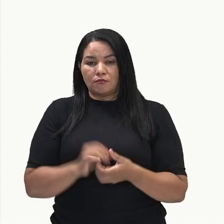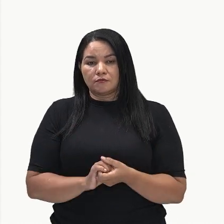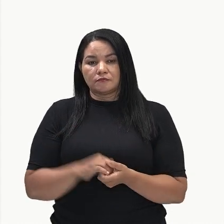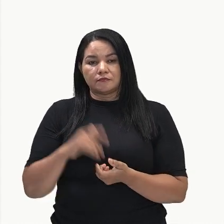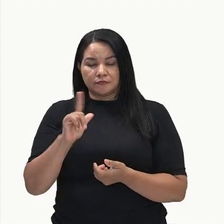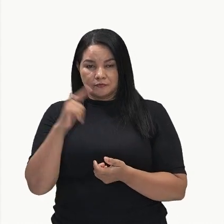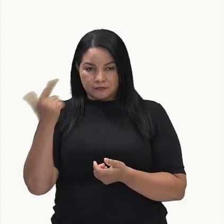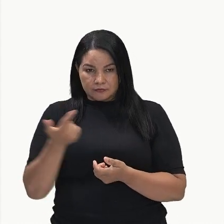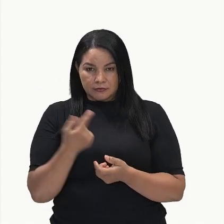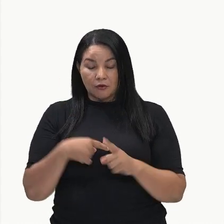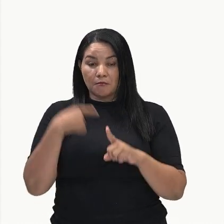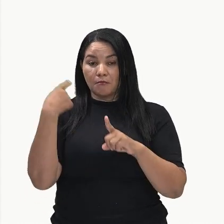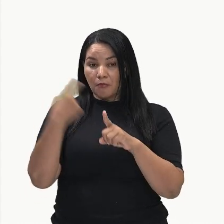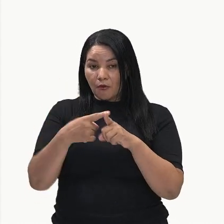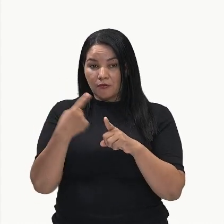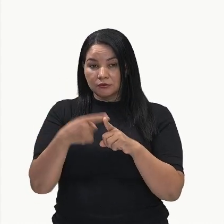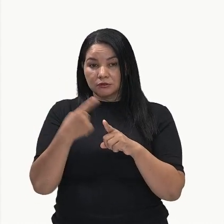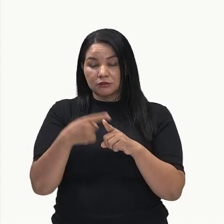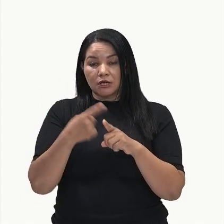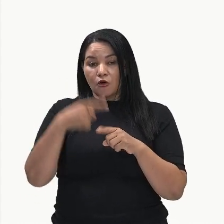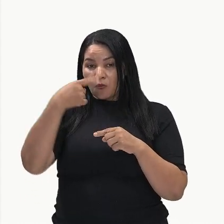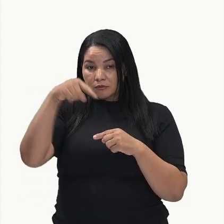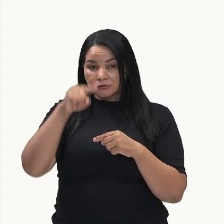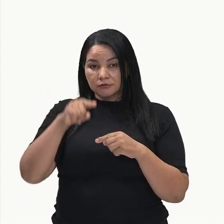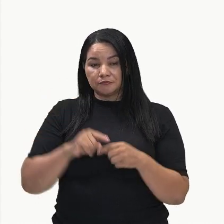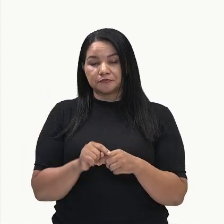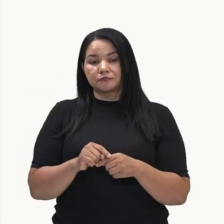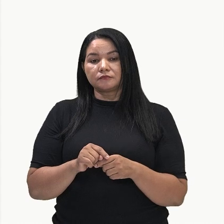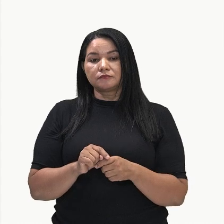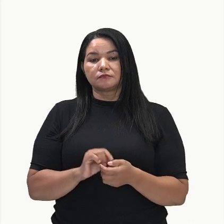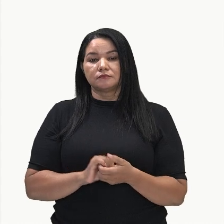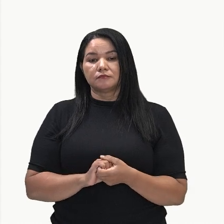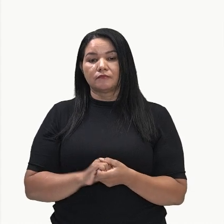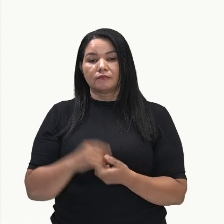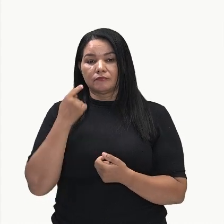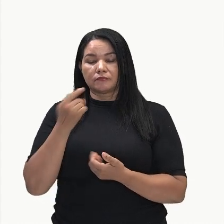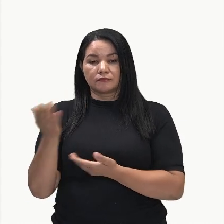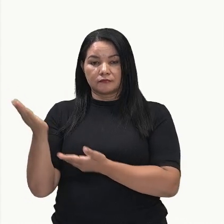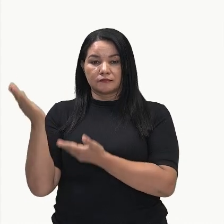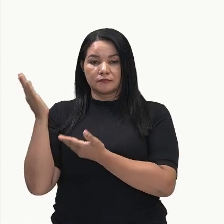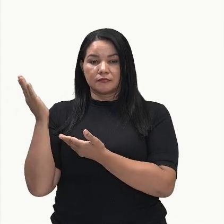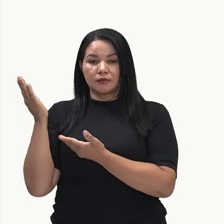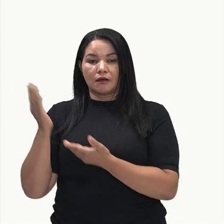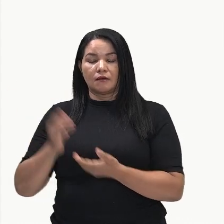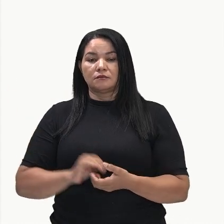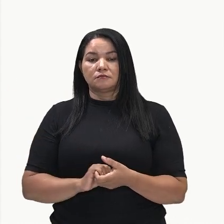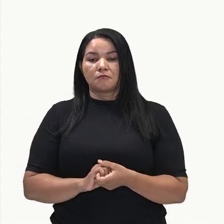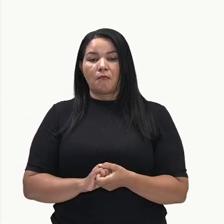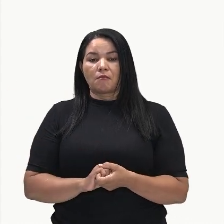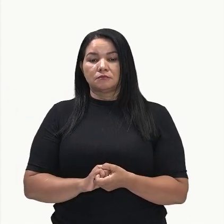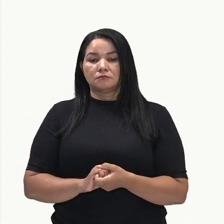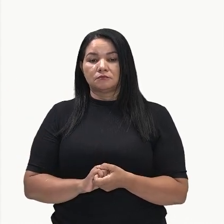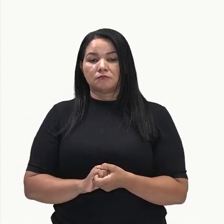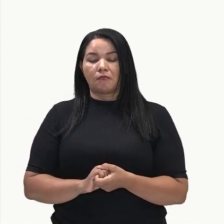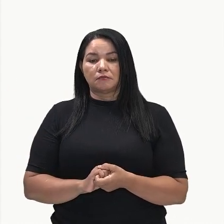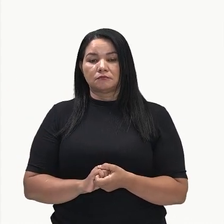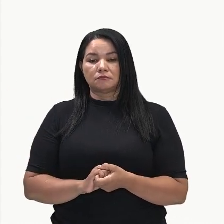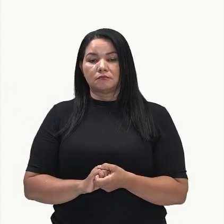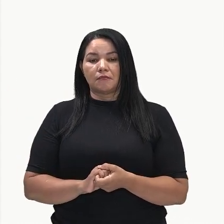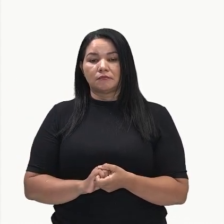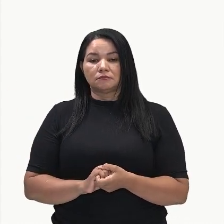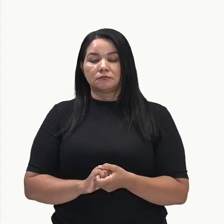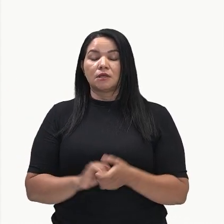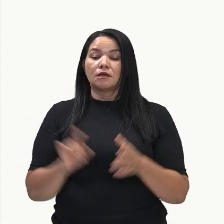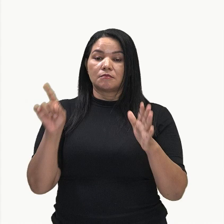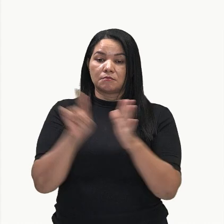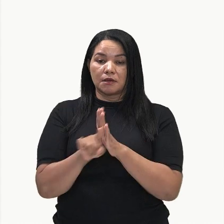interrogativo? Porque é usado quando se pretende saber a razão de uma ação ou situação. Para perguntar,